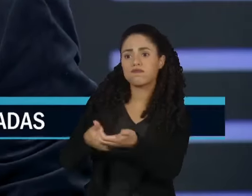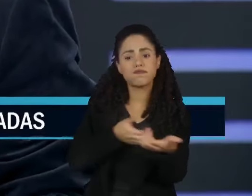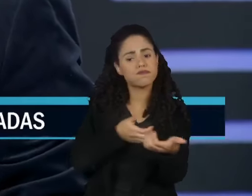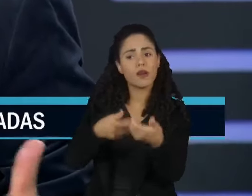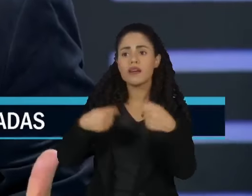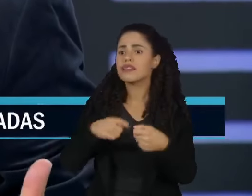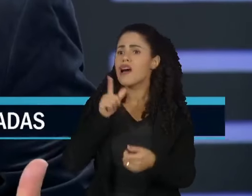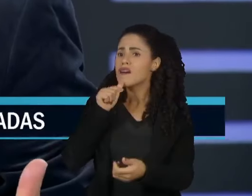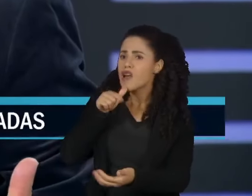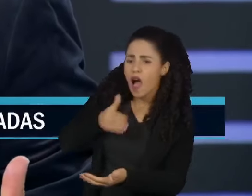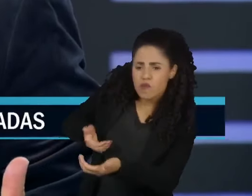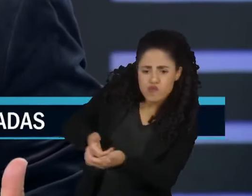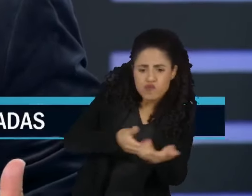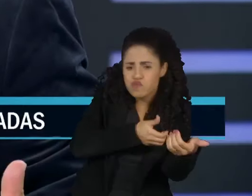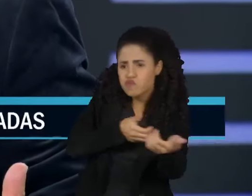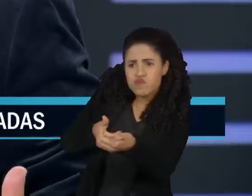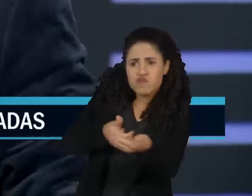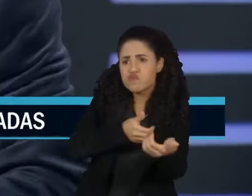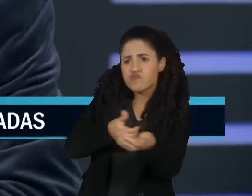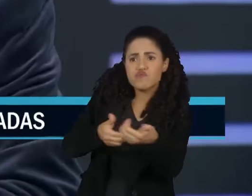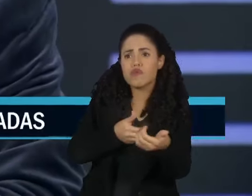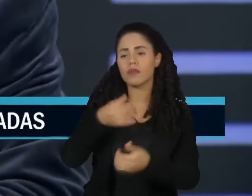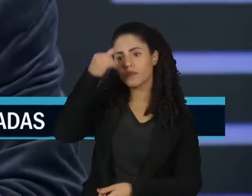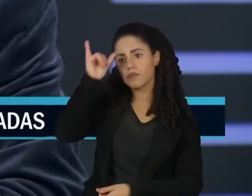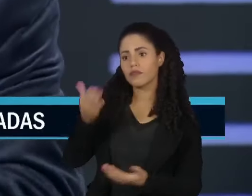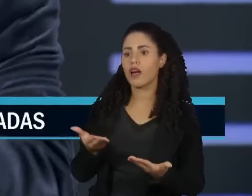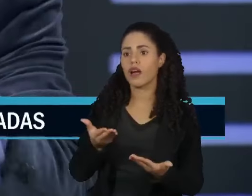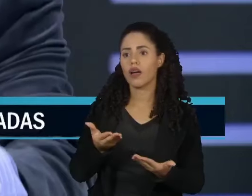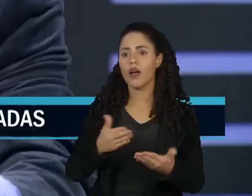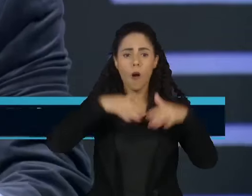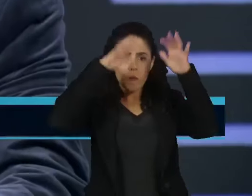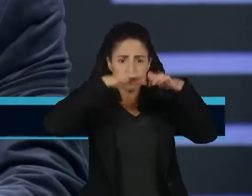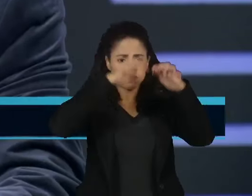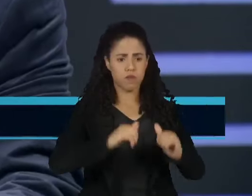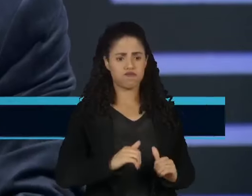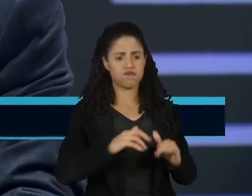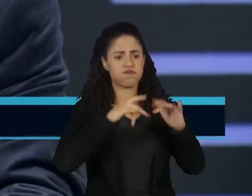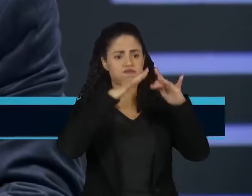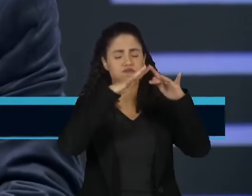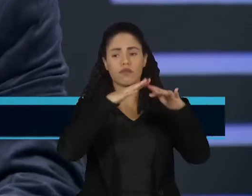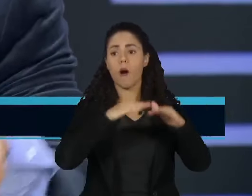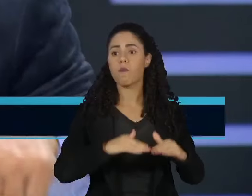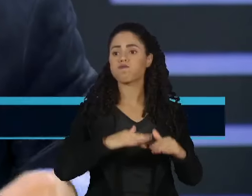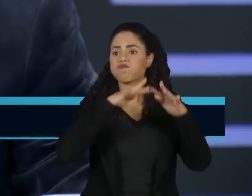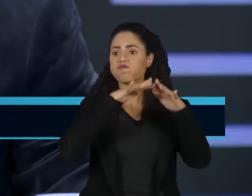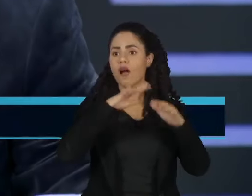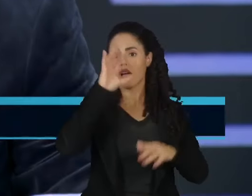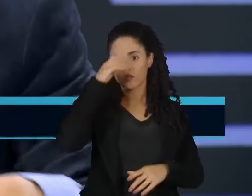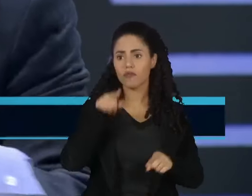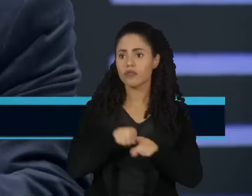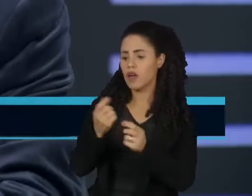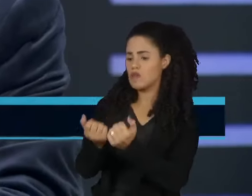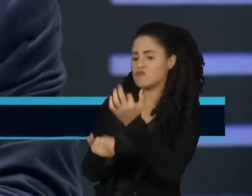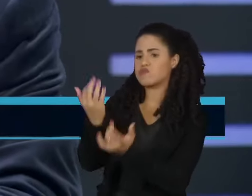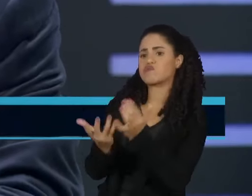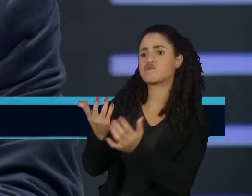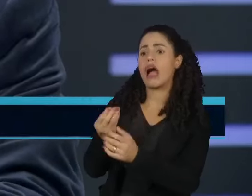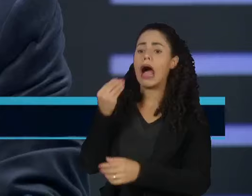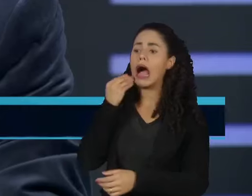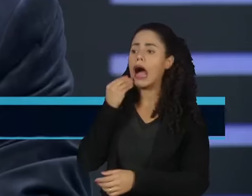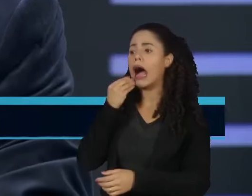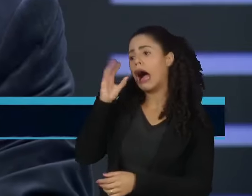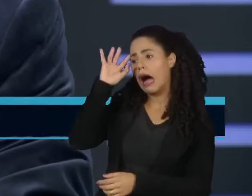isso? Sempre reativamente. Na enchente, depois que chove, inunda. No fogo, depois que pega fogo